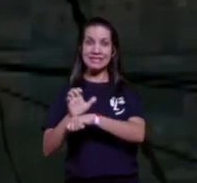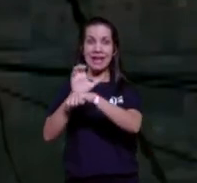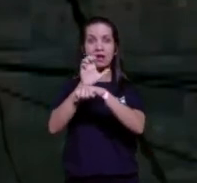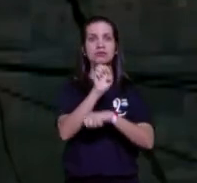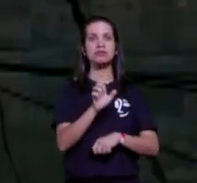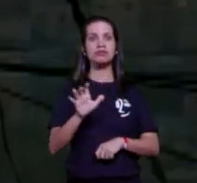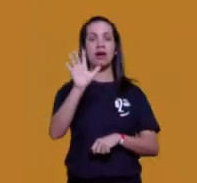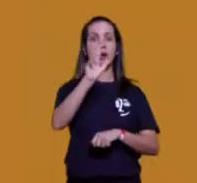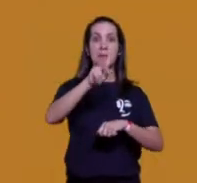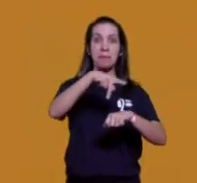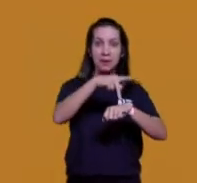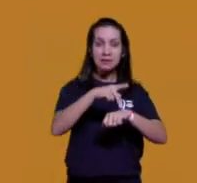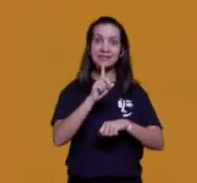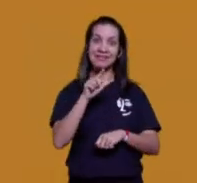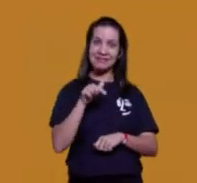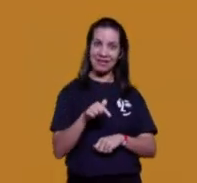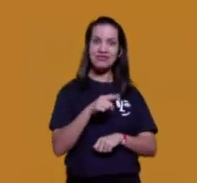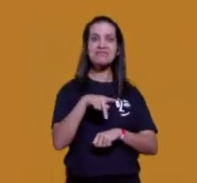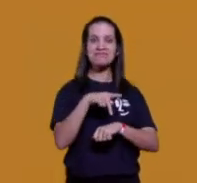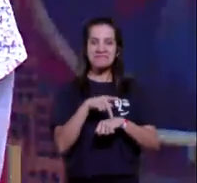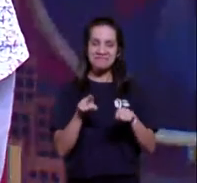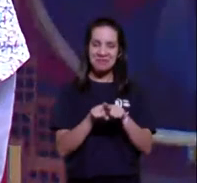e em 17 países.